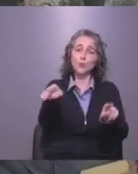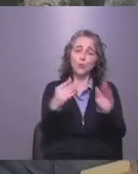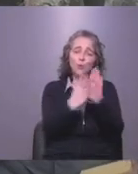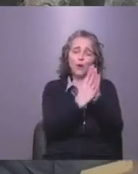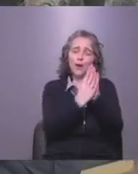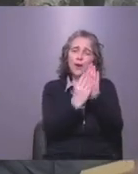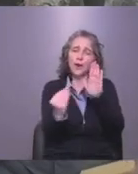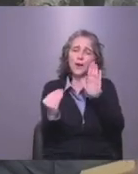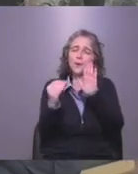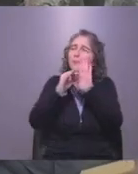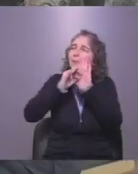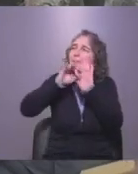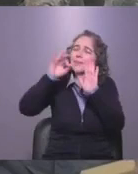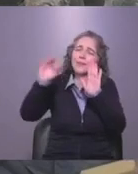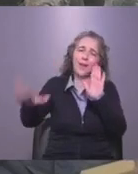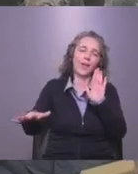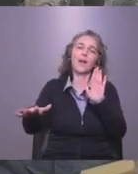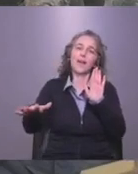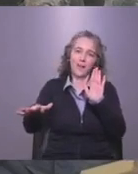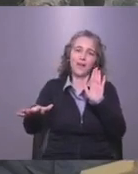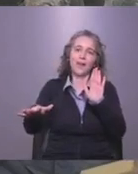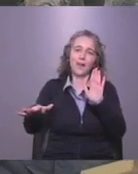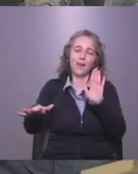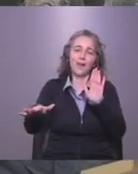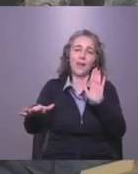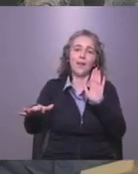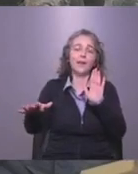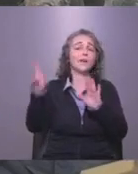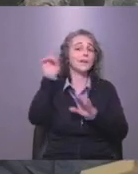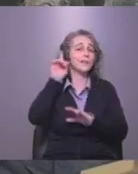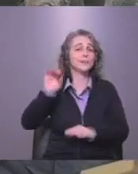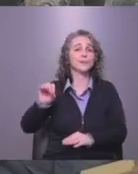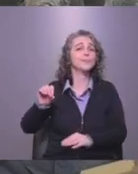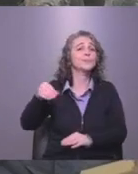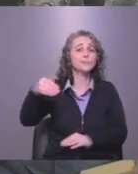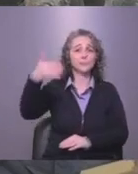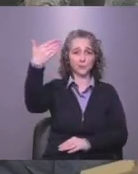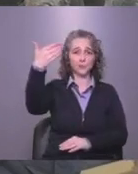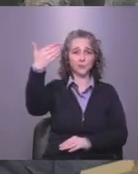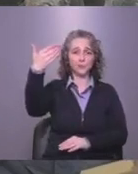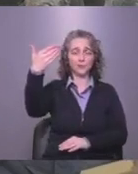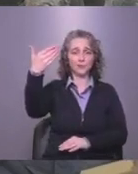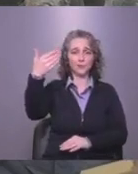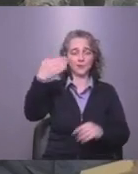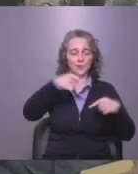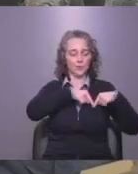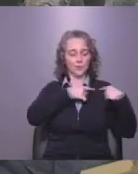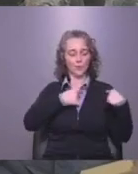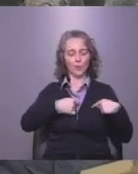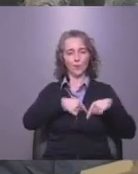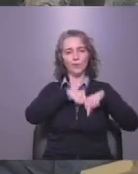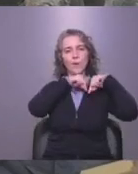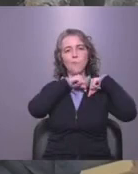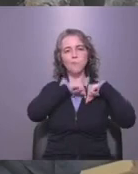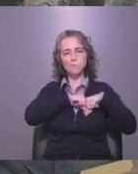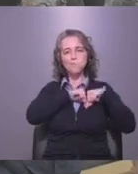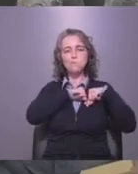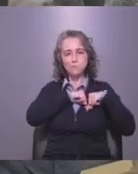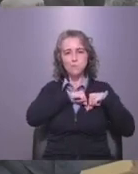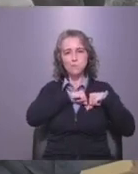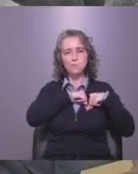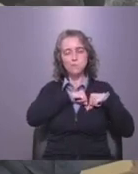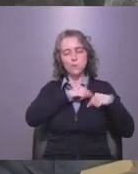vós também. Acima de tudo, revesti-vos da caridade, que é o